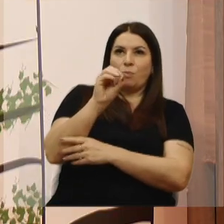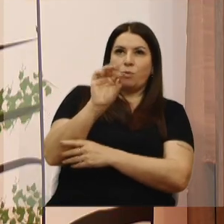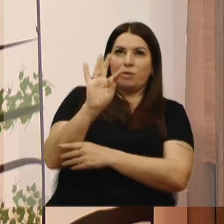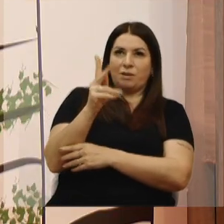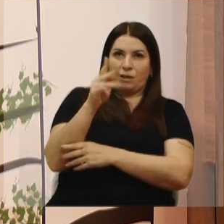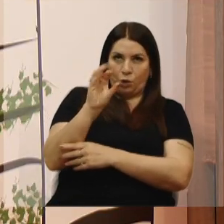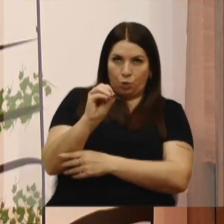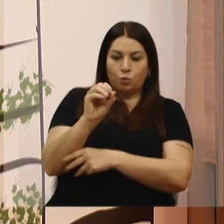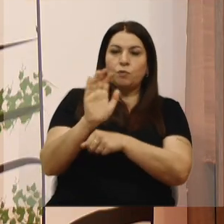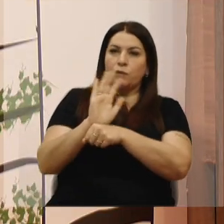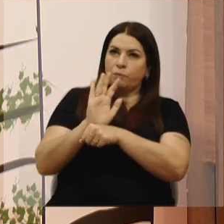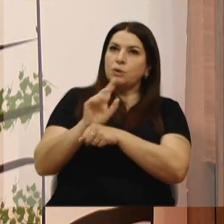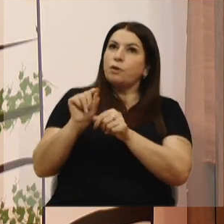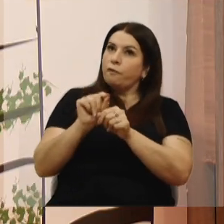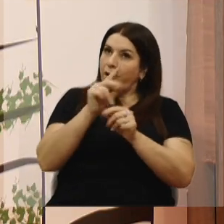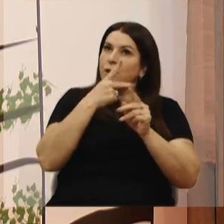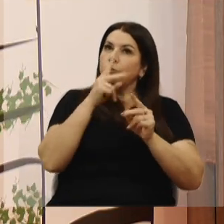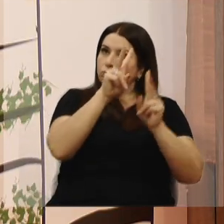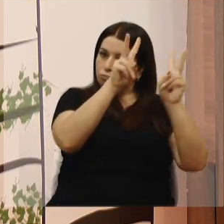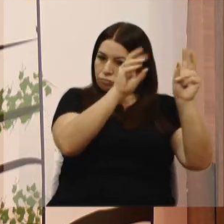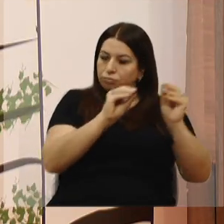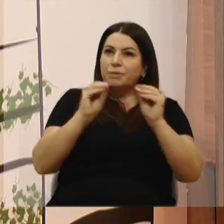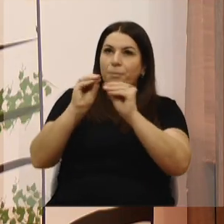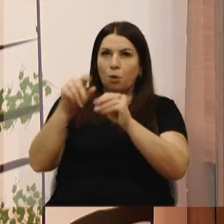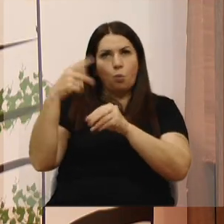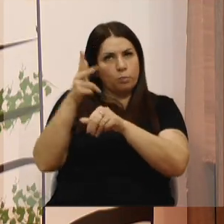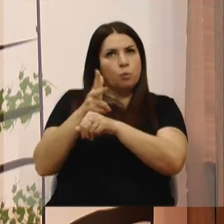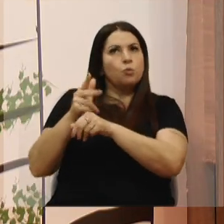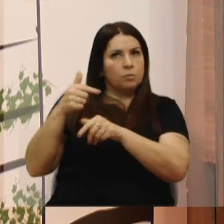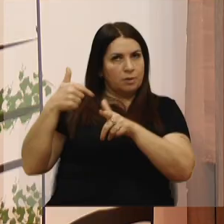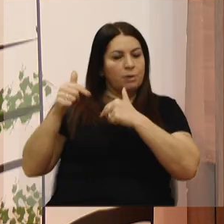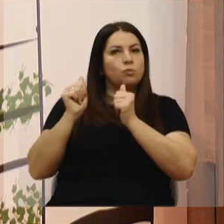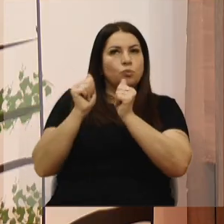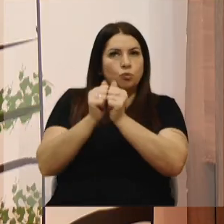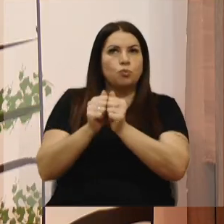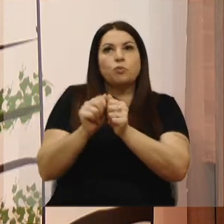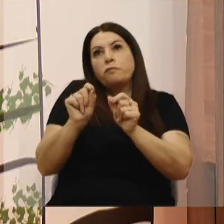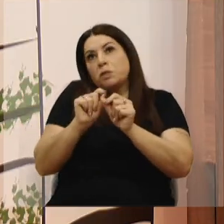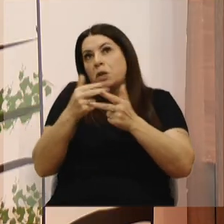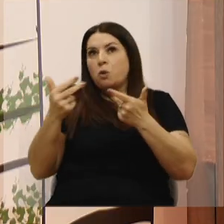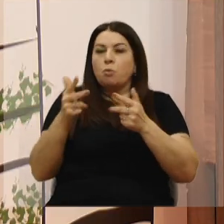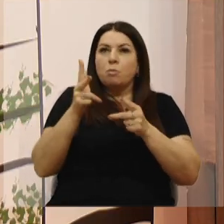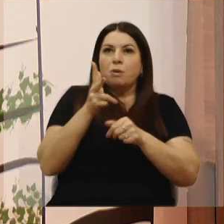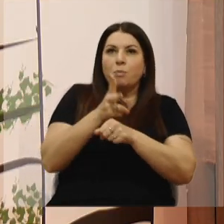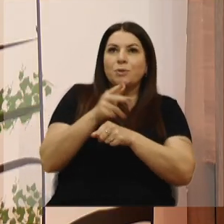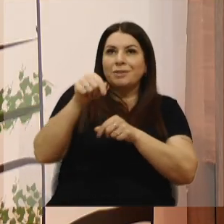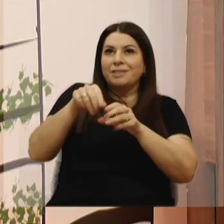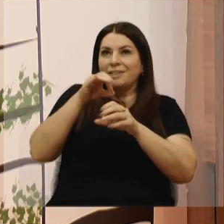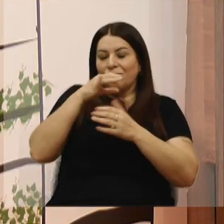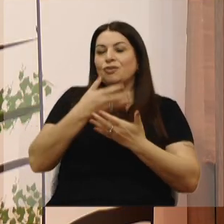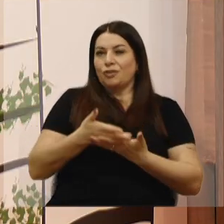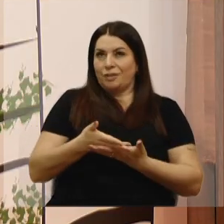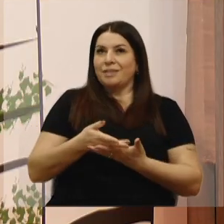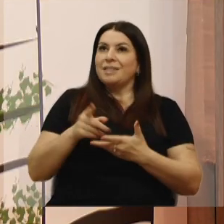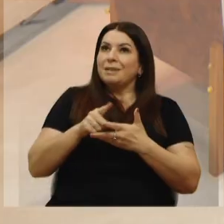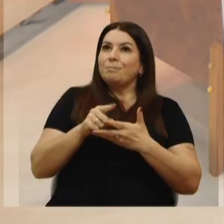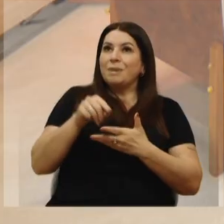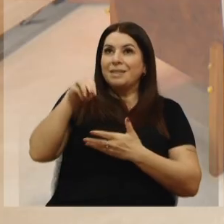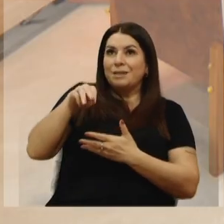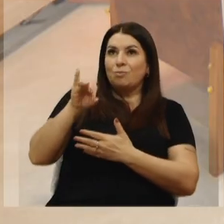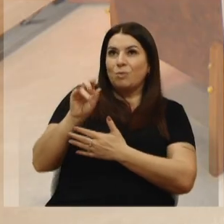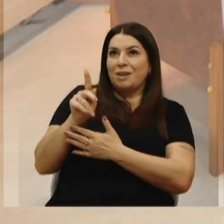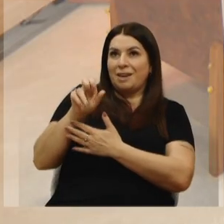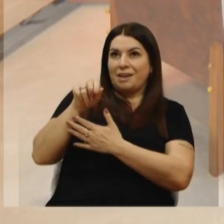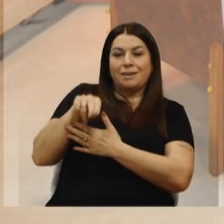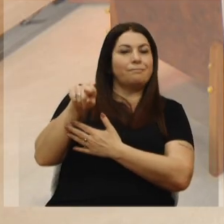Botelho Filmes. Então eu faço a menção, né, assim, a outras produtoras também que atuaram ou fizeram alguma produção aqui em Caxias do Sul, mas